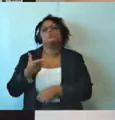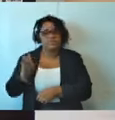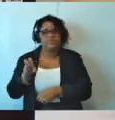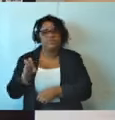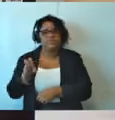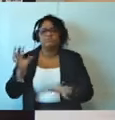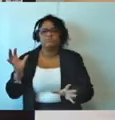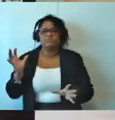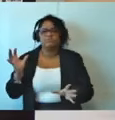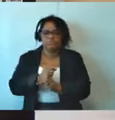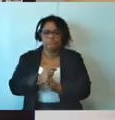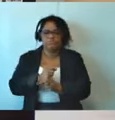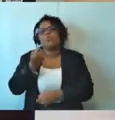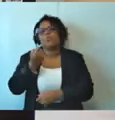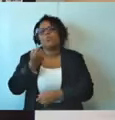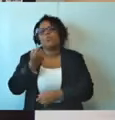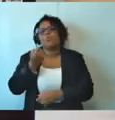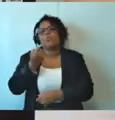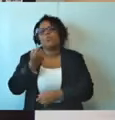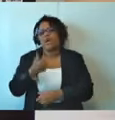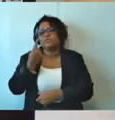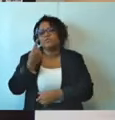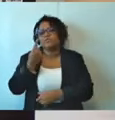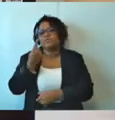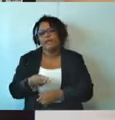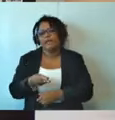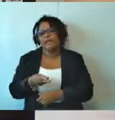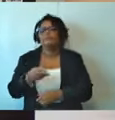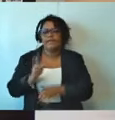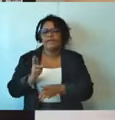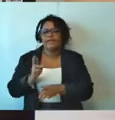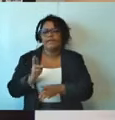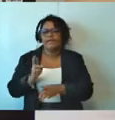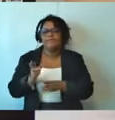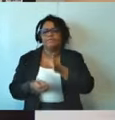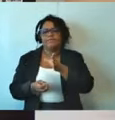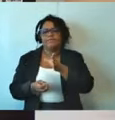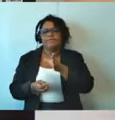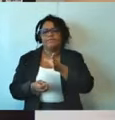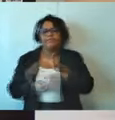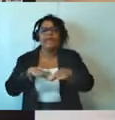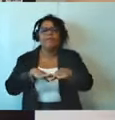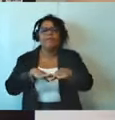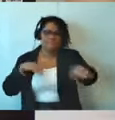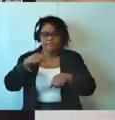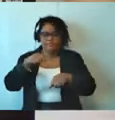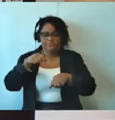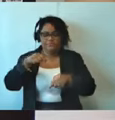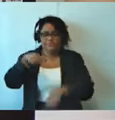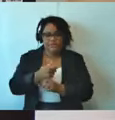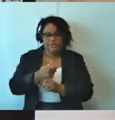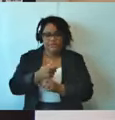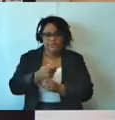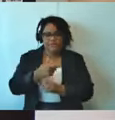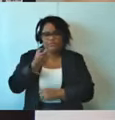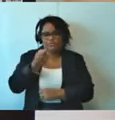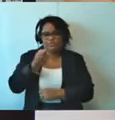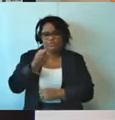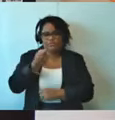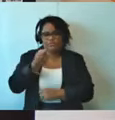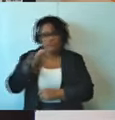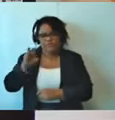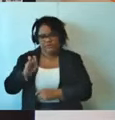milhão para a implantação das motofaixas para esse ano de 2025. E já agradeço de antemão também as